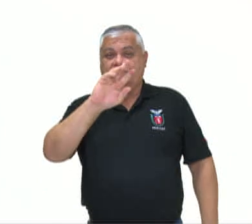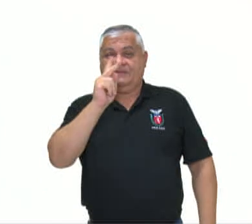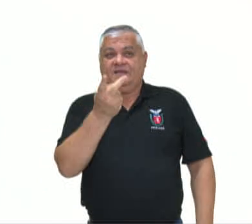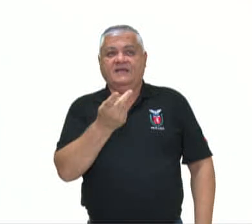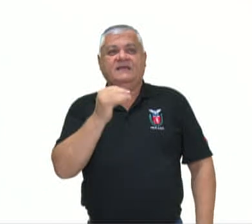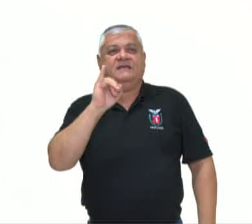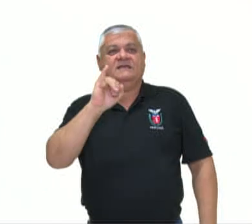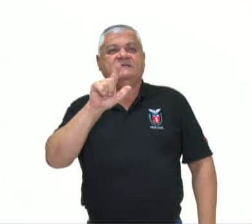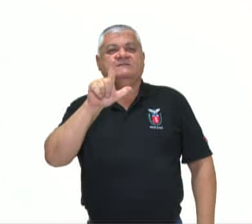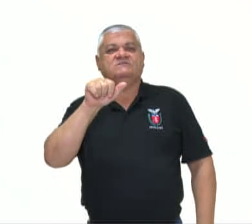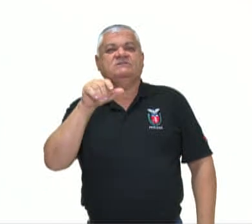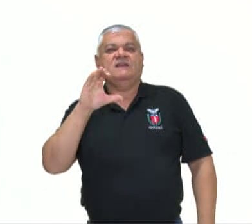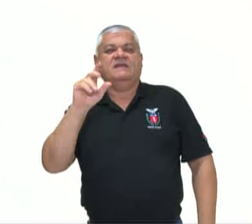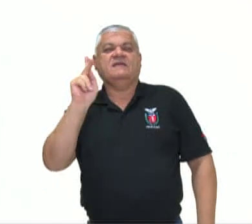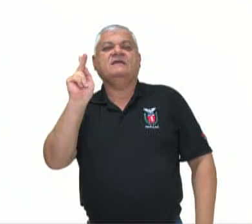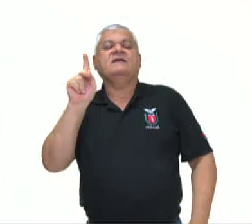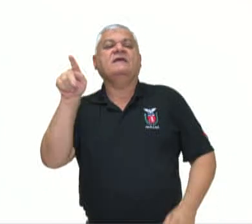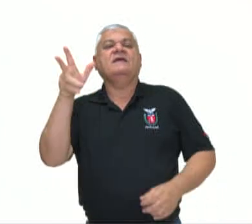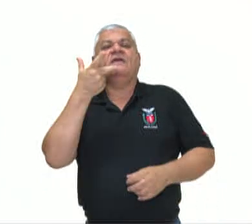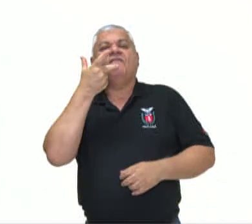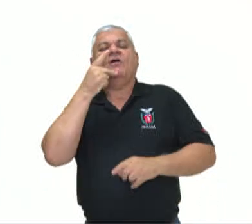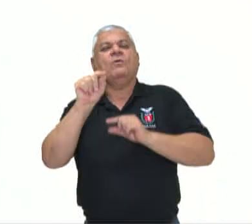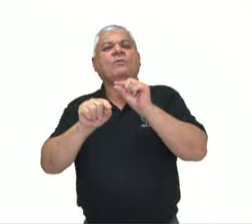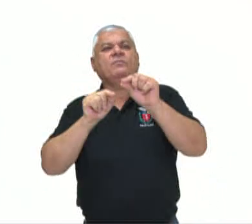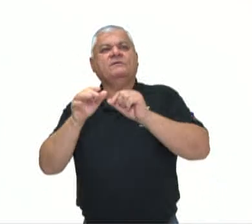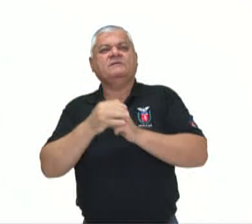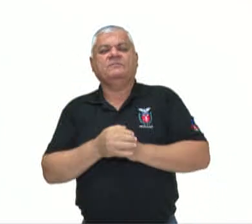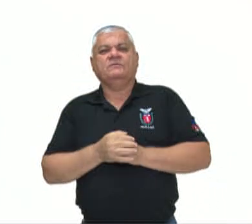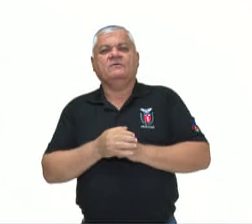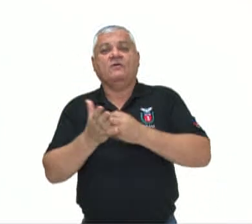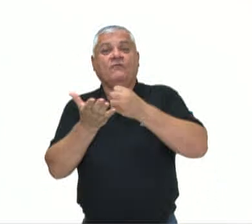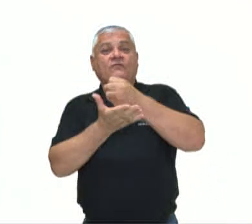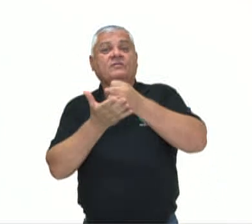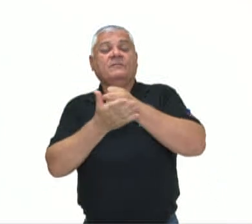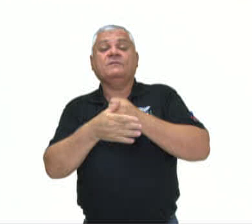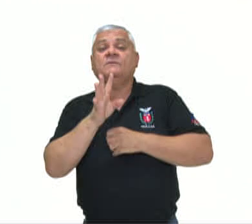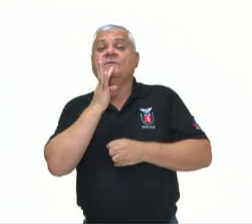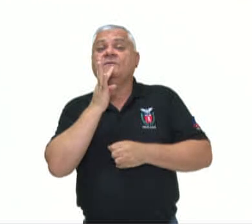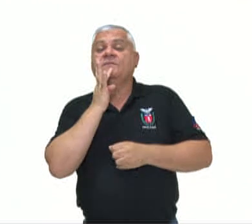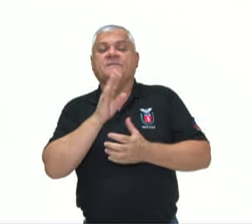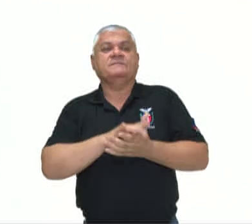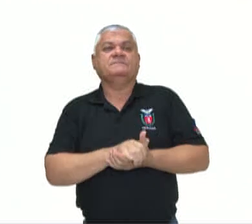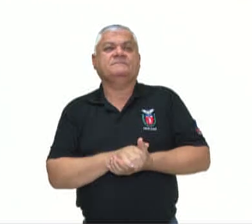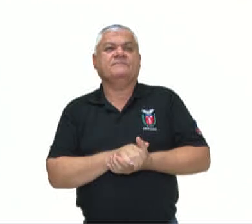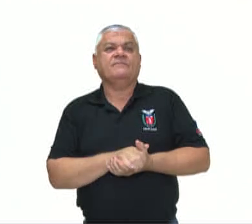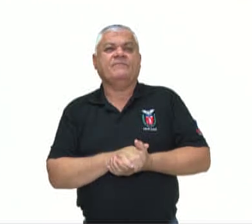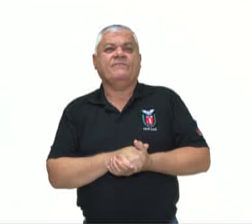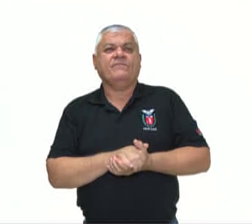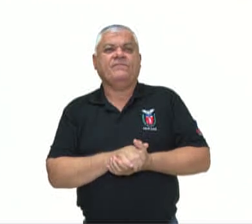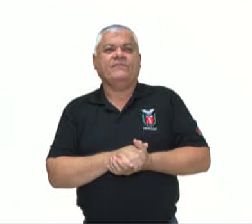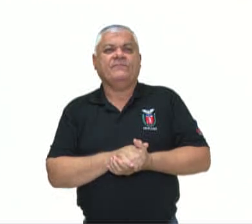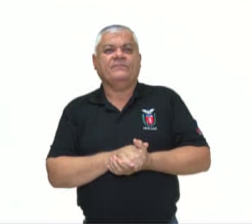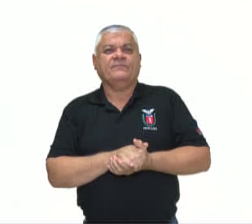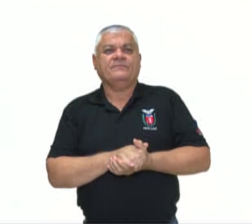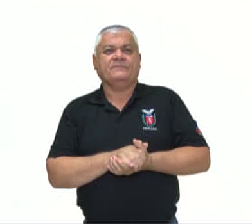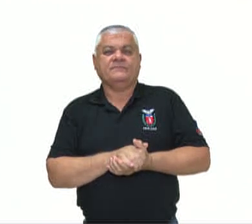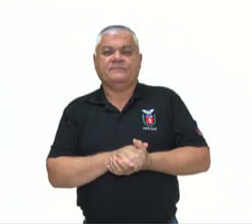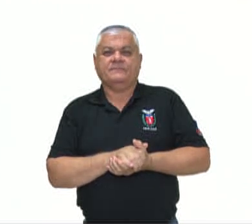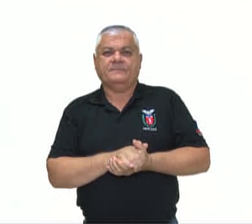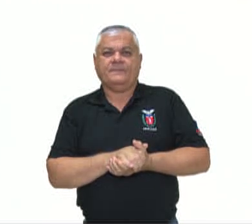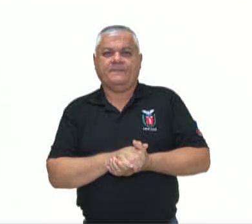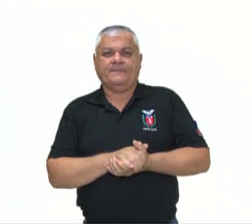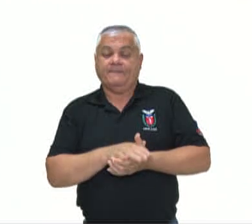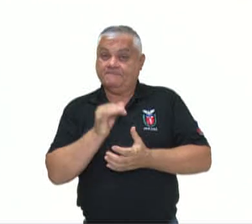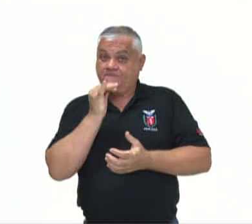de Viena, no texto chamado Fundamento do Conhecimento. Ele diz o seguinte: as proposições fatuais